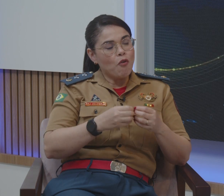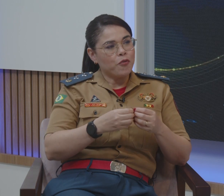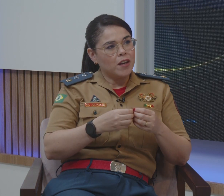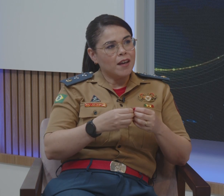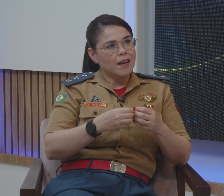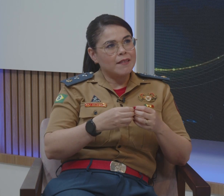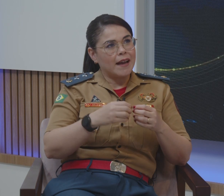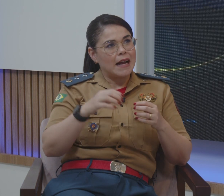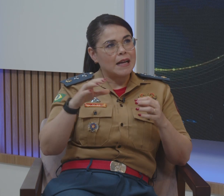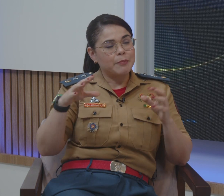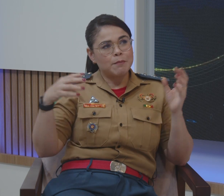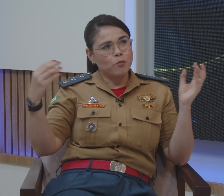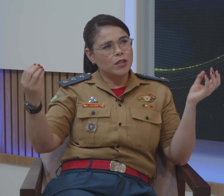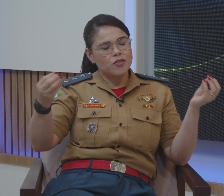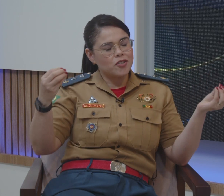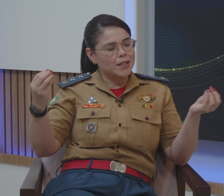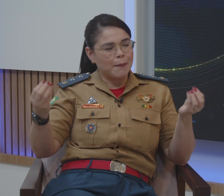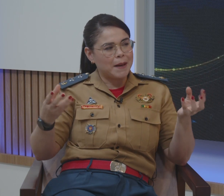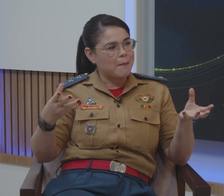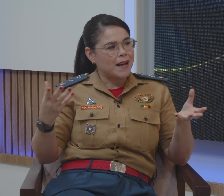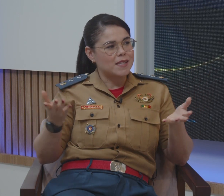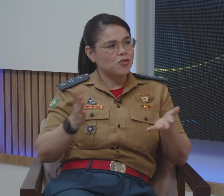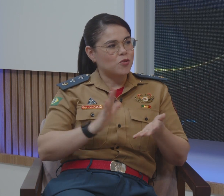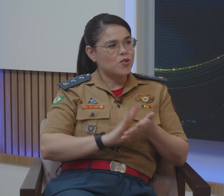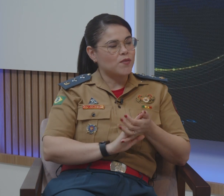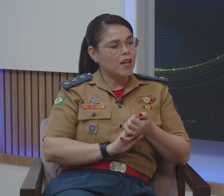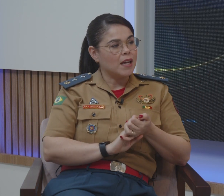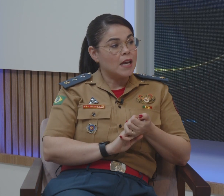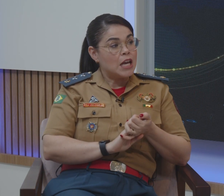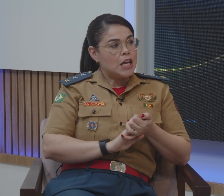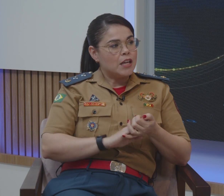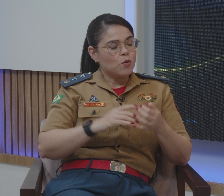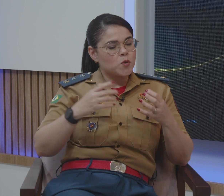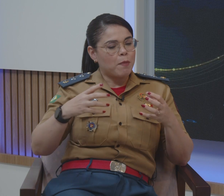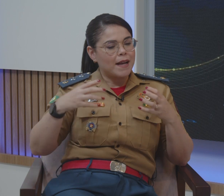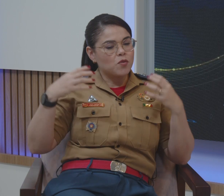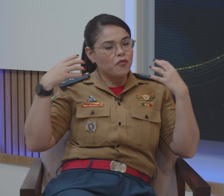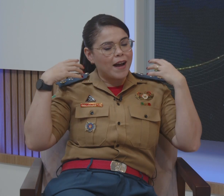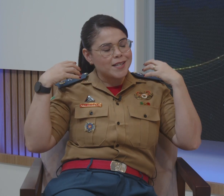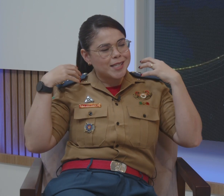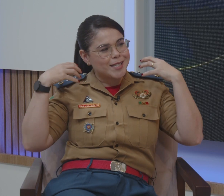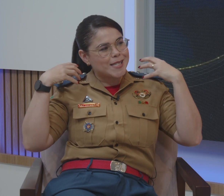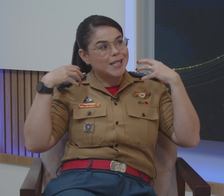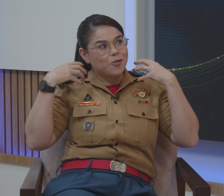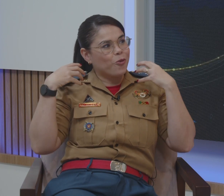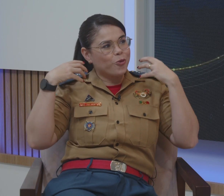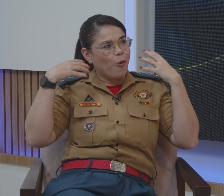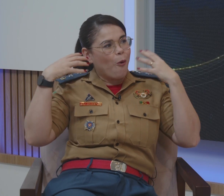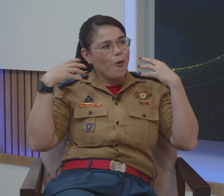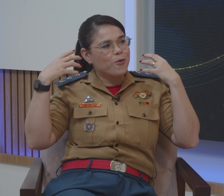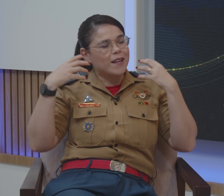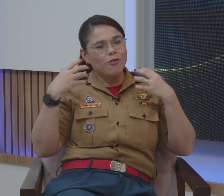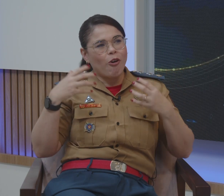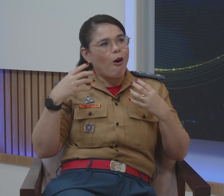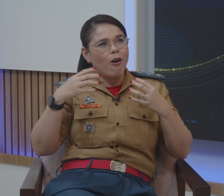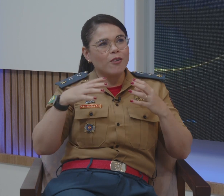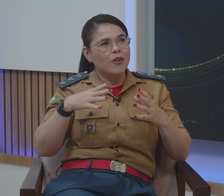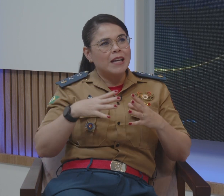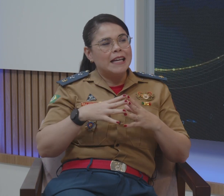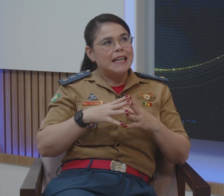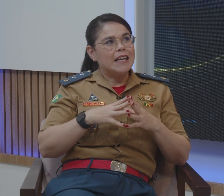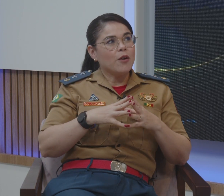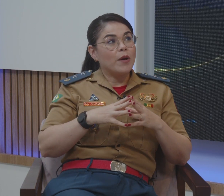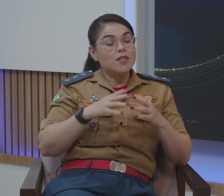conseguia ouvir, né, porque muita gente ali na beira-mar assistindo o desfile, e os pais com várias crianças aqui no ombro, né, no